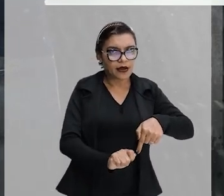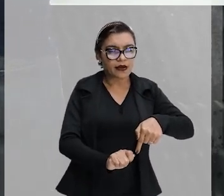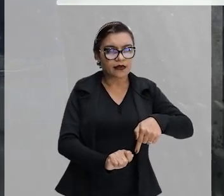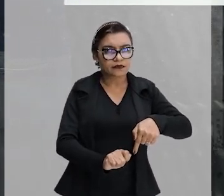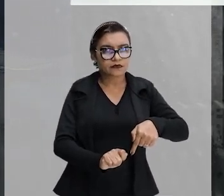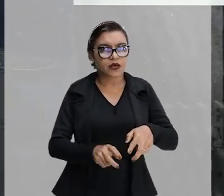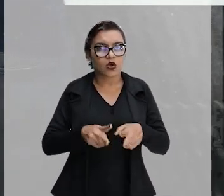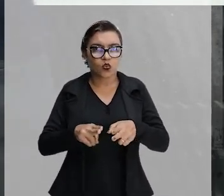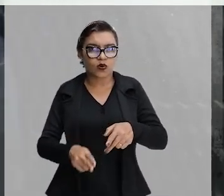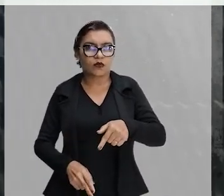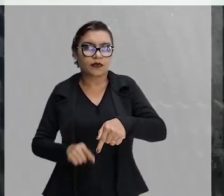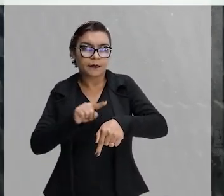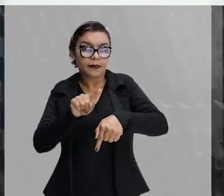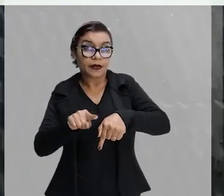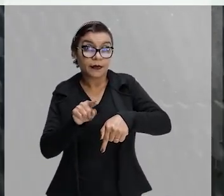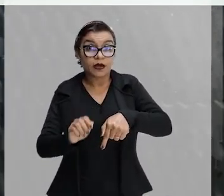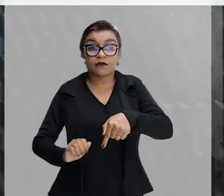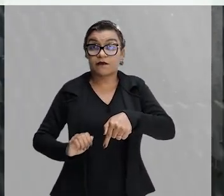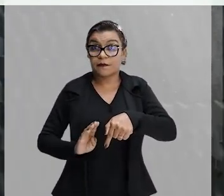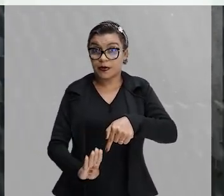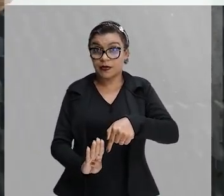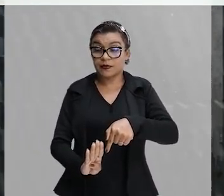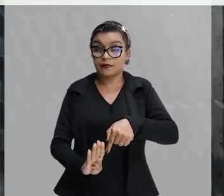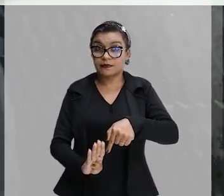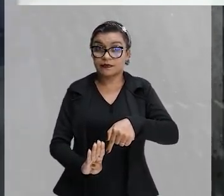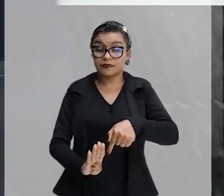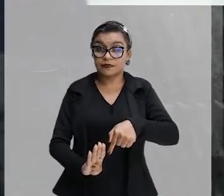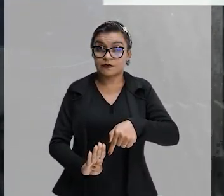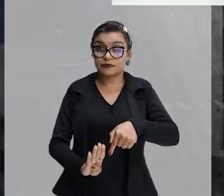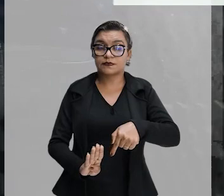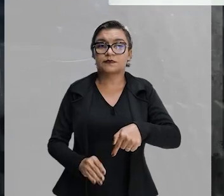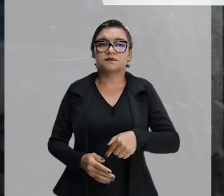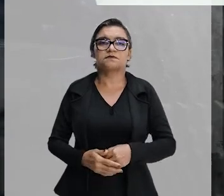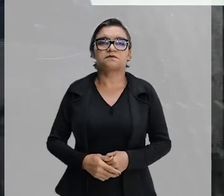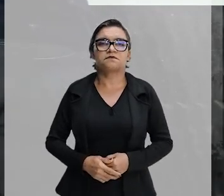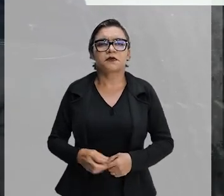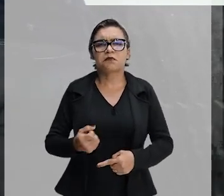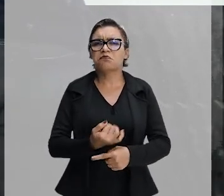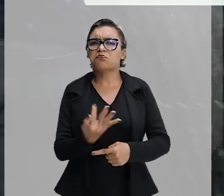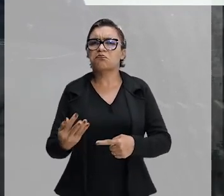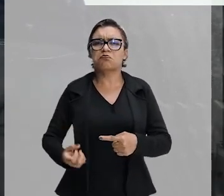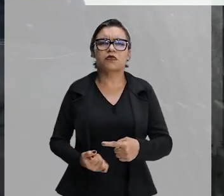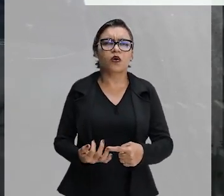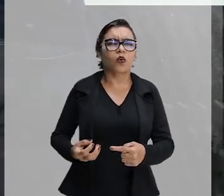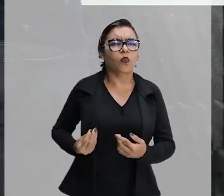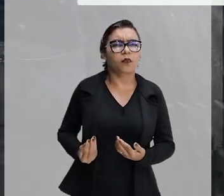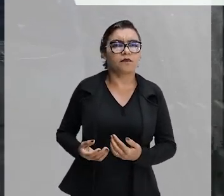B. Então, o mínimo entre 4 e 2, certo?